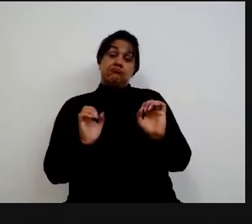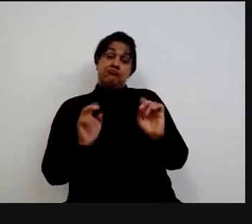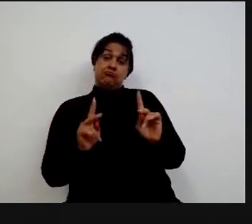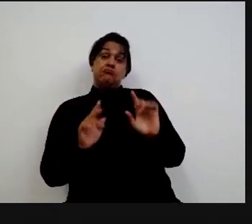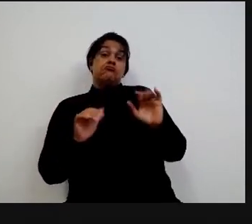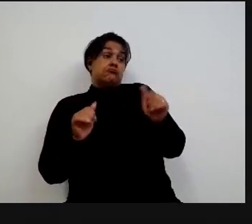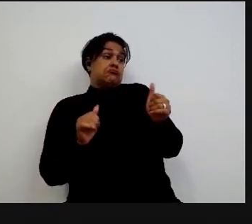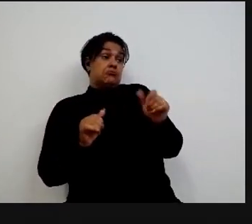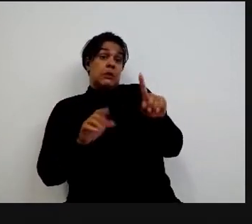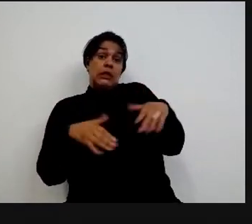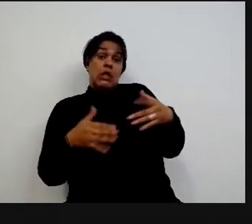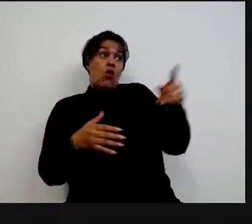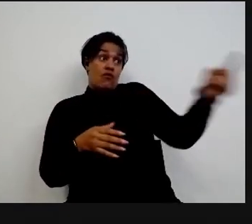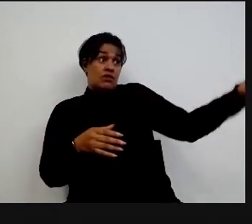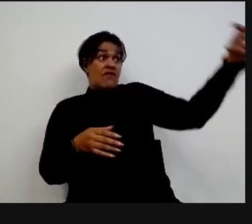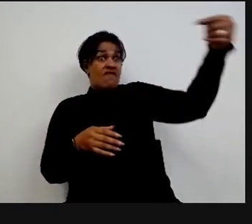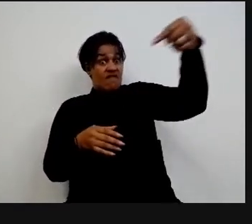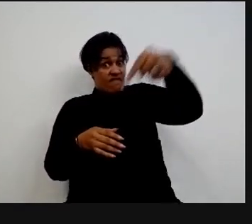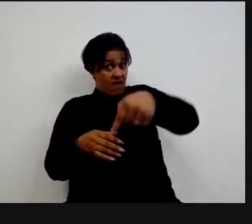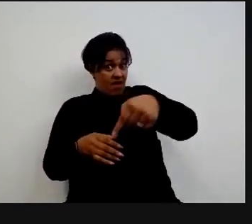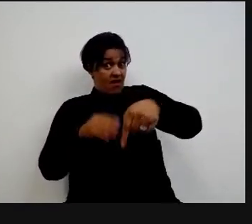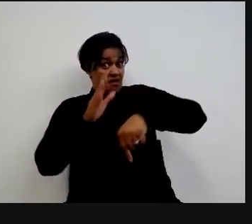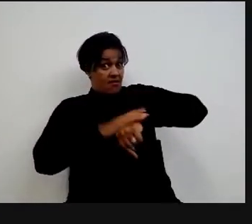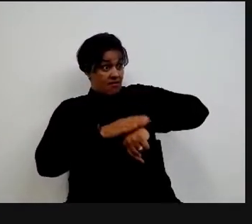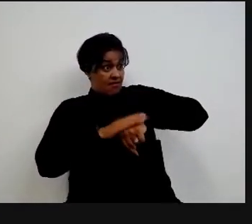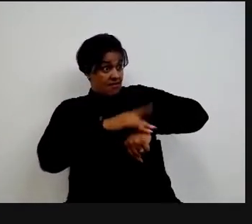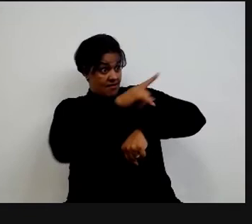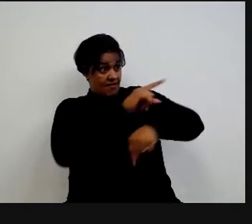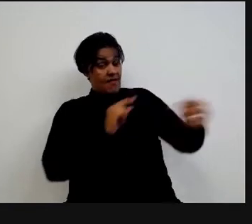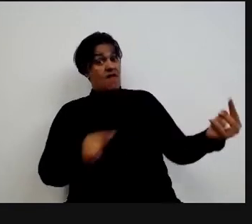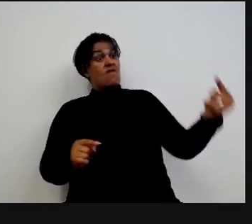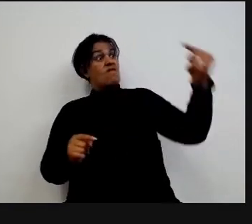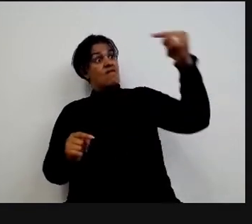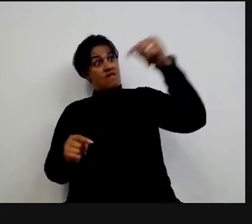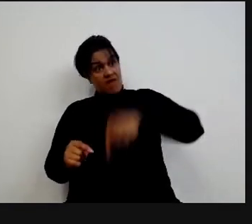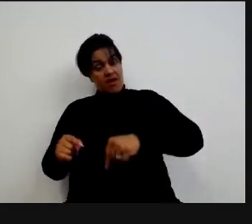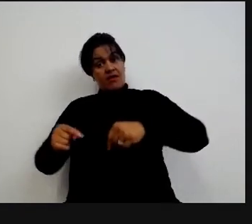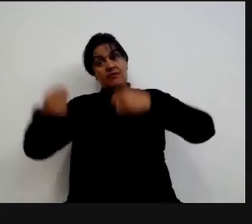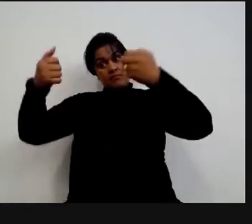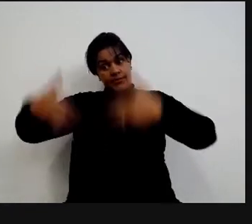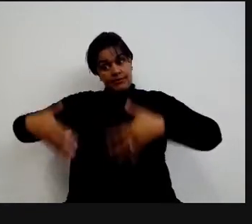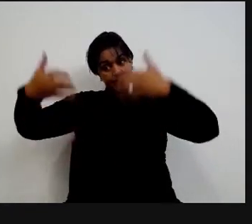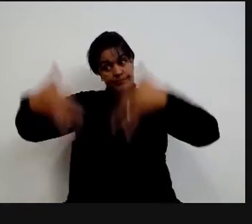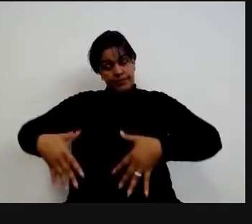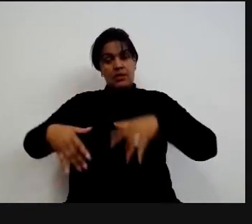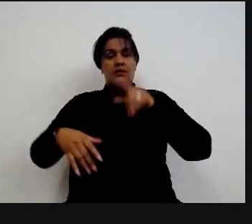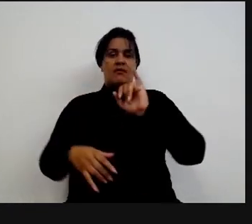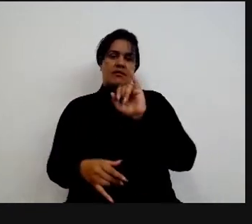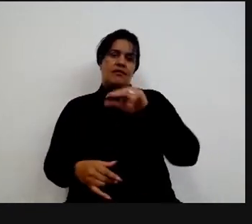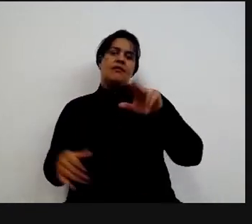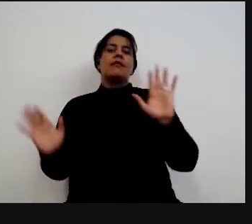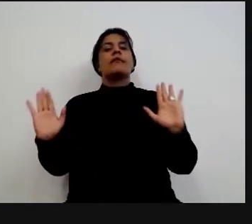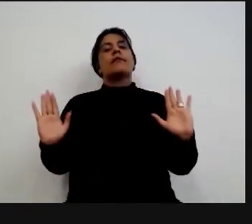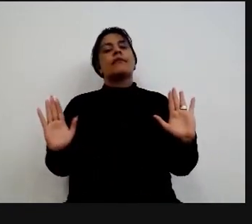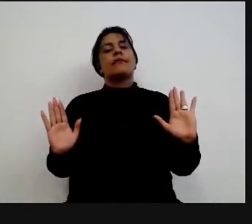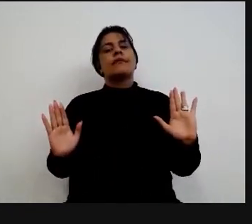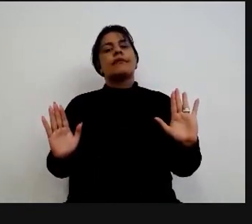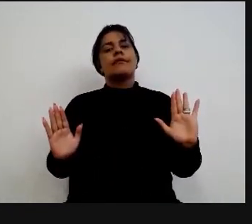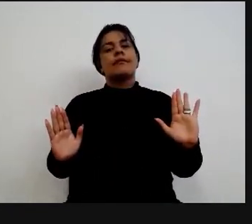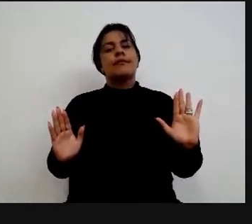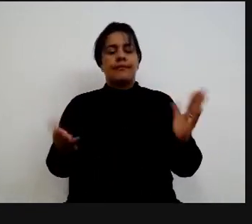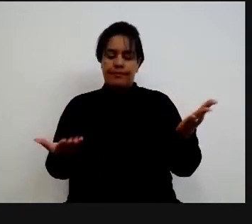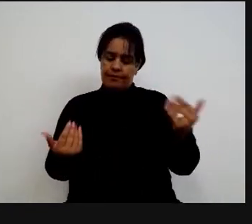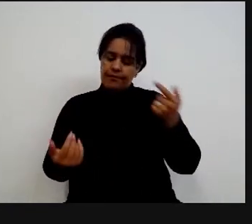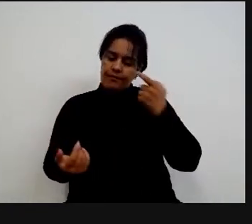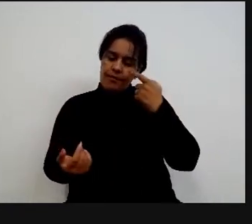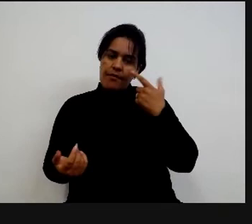você vem para cá e faz uma palestra sobre você elaborou a instrução normativa. Nós abrimos o espaço,